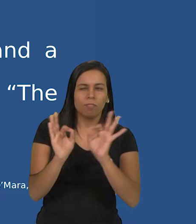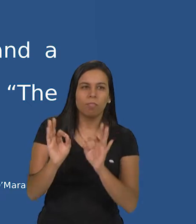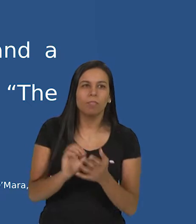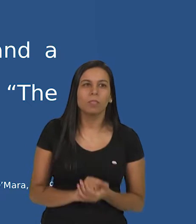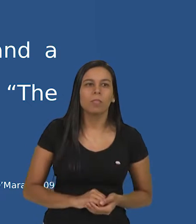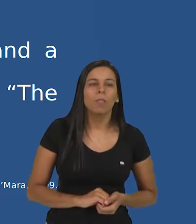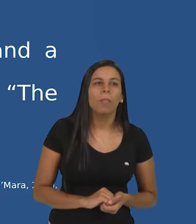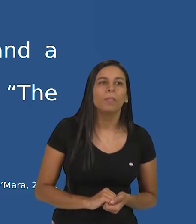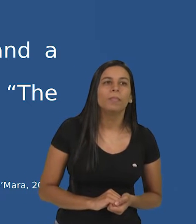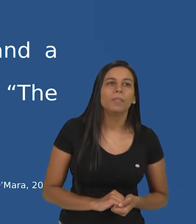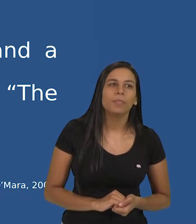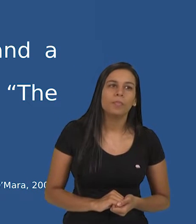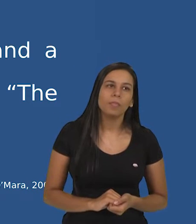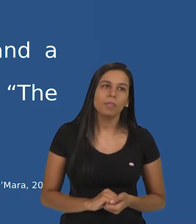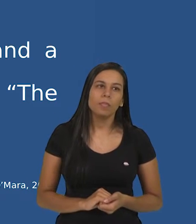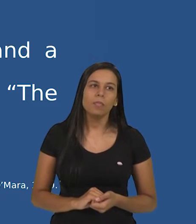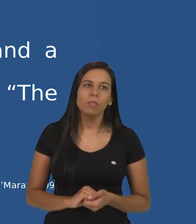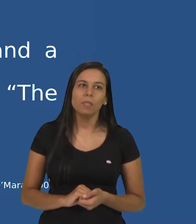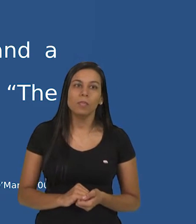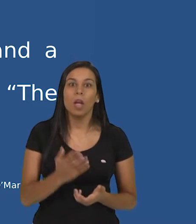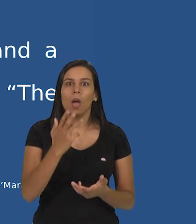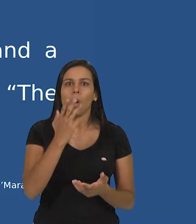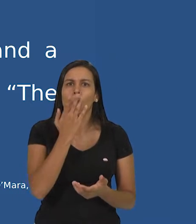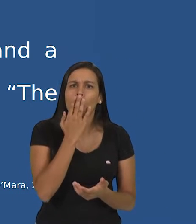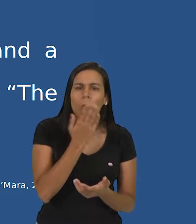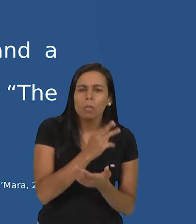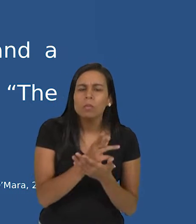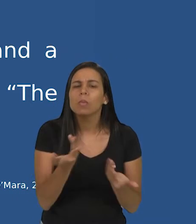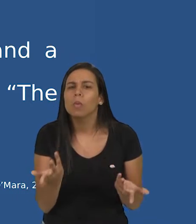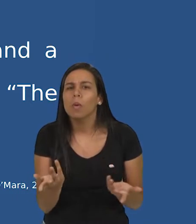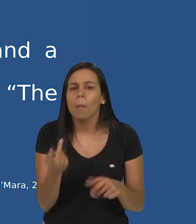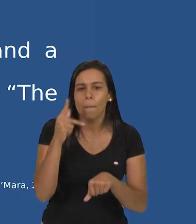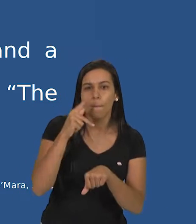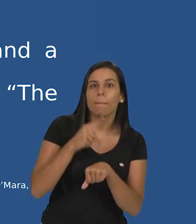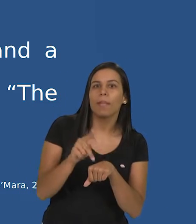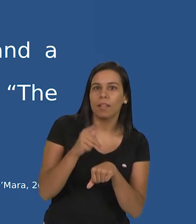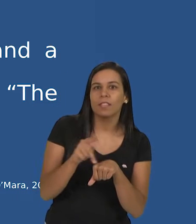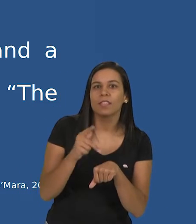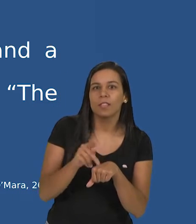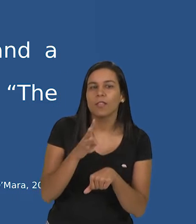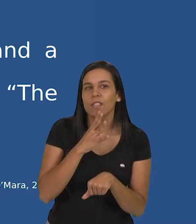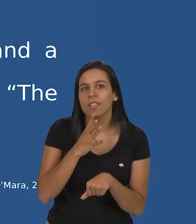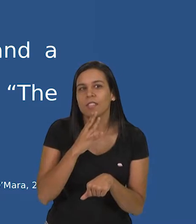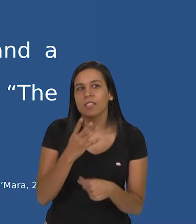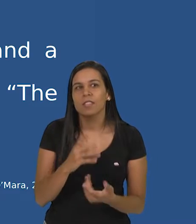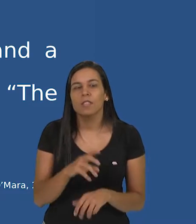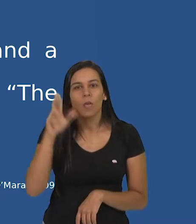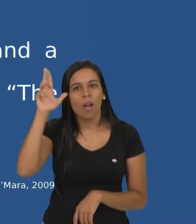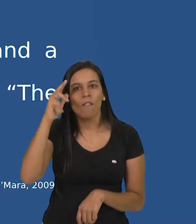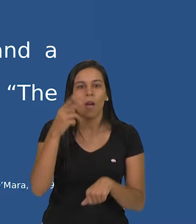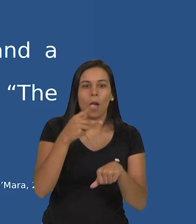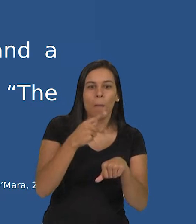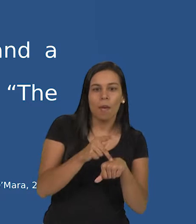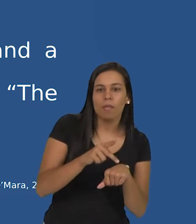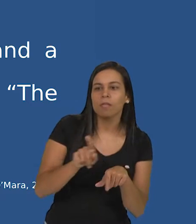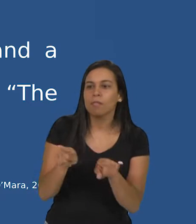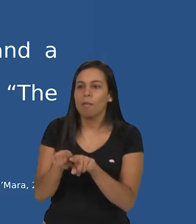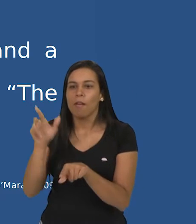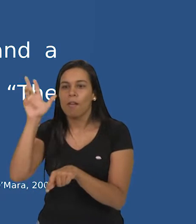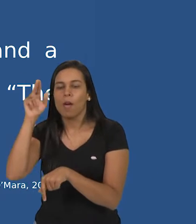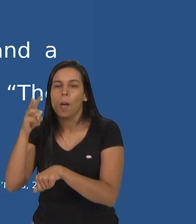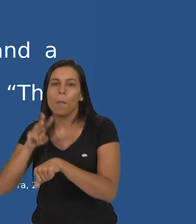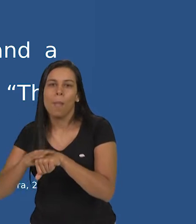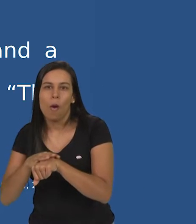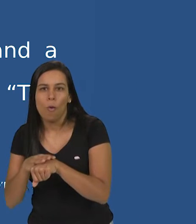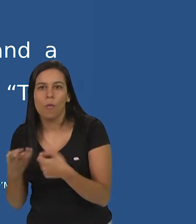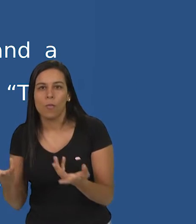de novo, ó, agora com cores, black, que é uma cor de acesso geral, né? O cavalo aqui é preto, o cavalo aqui é marrom, ou seja,